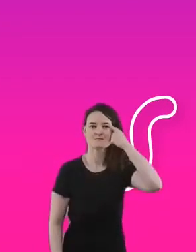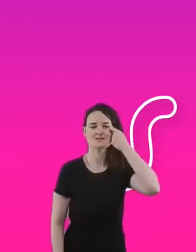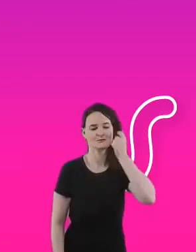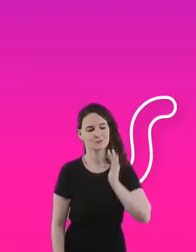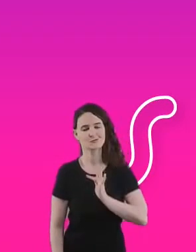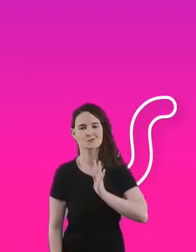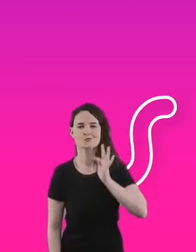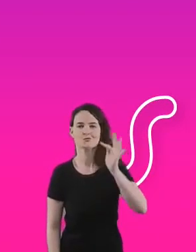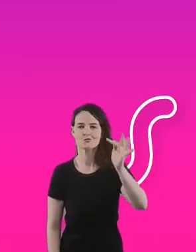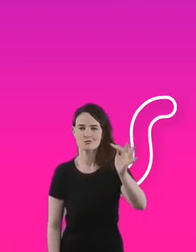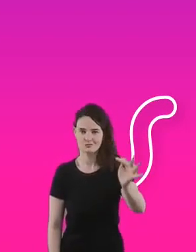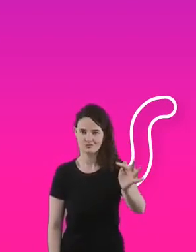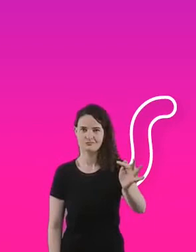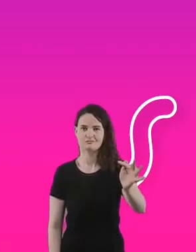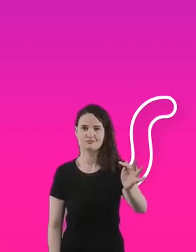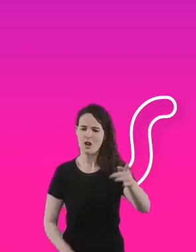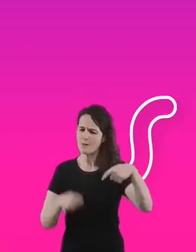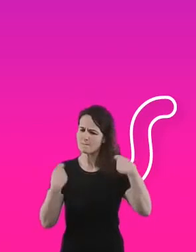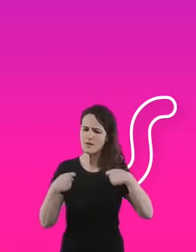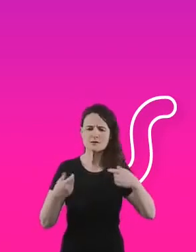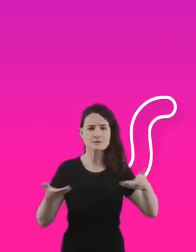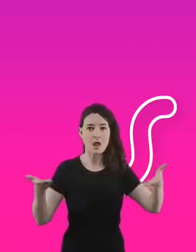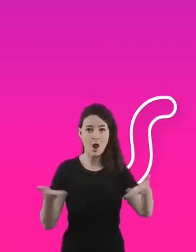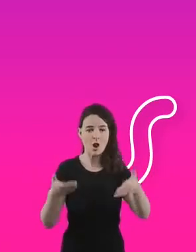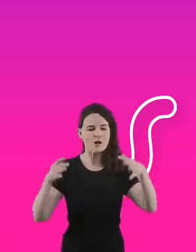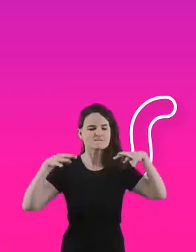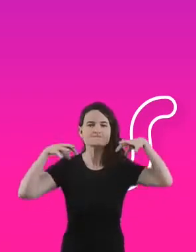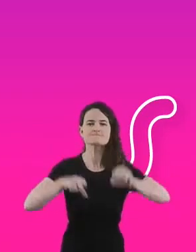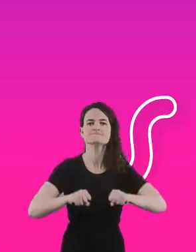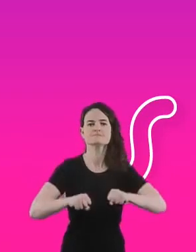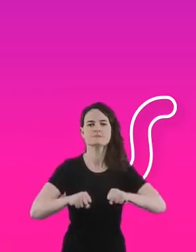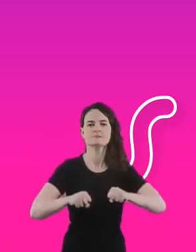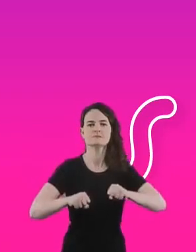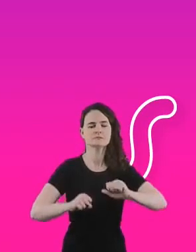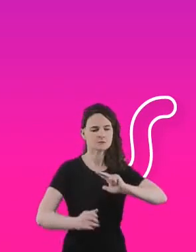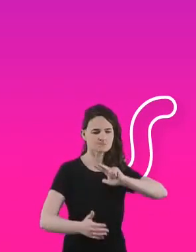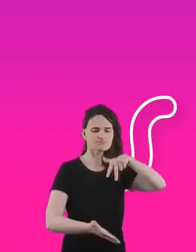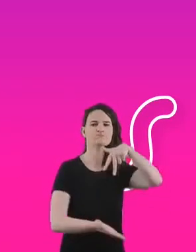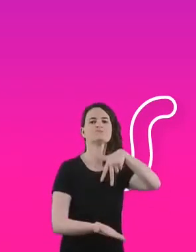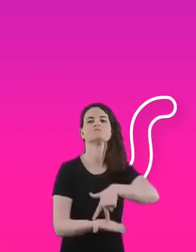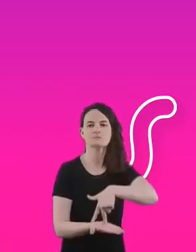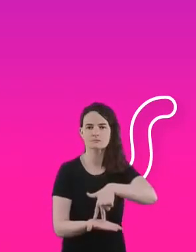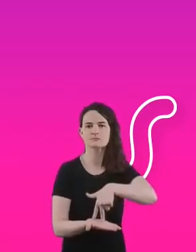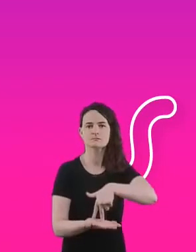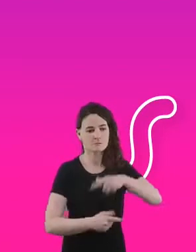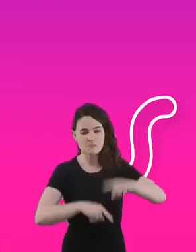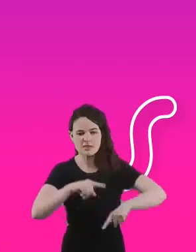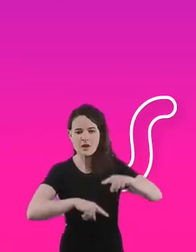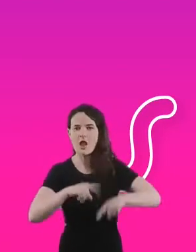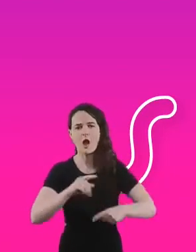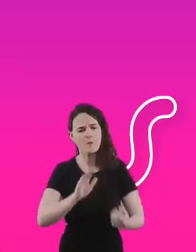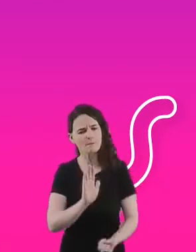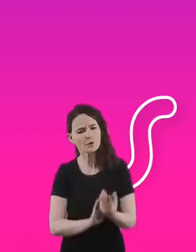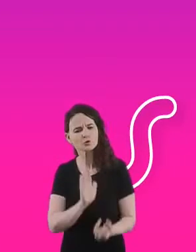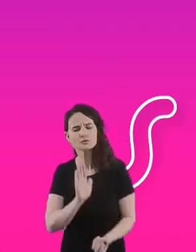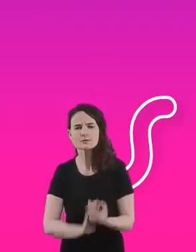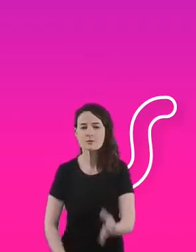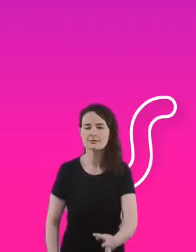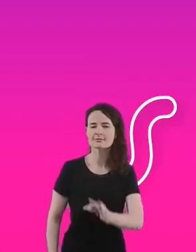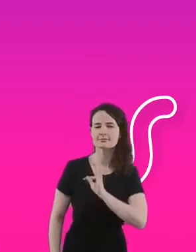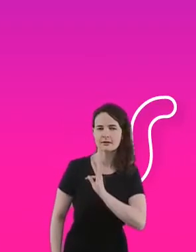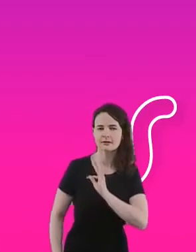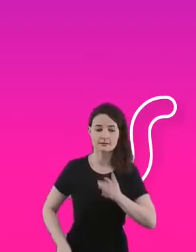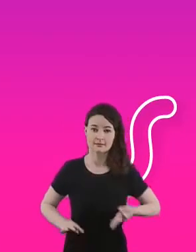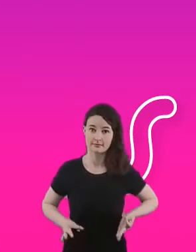ele ocupa espaço hoje, ele entrega técnica em ciência, em tecnologia, em artes,